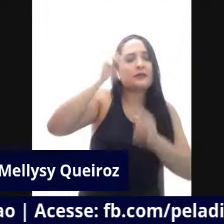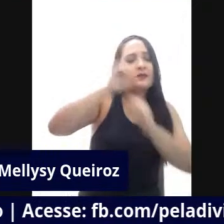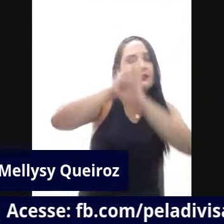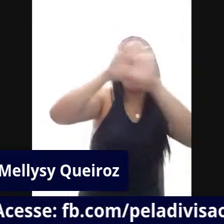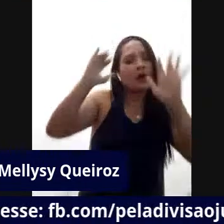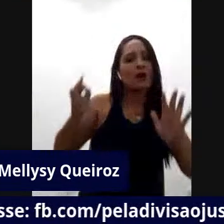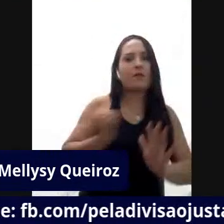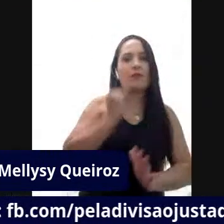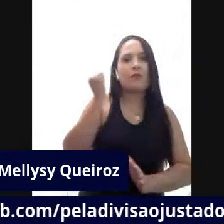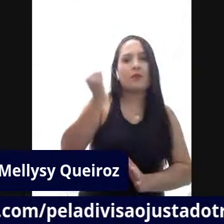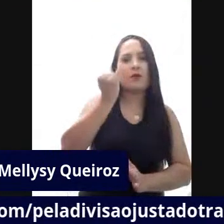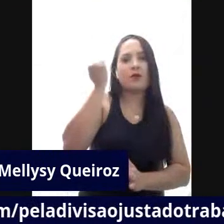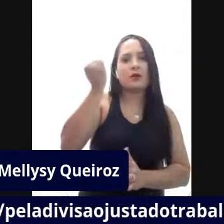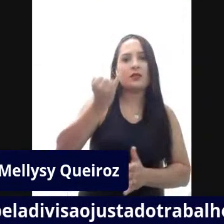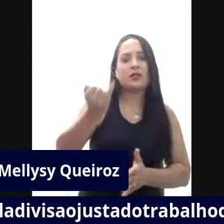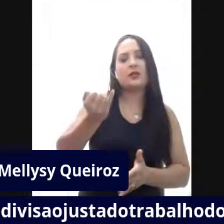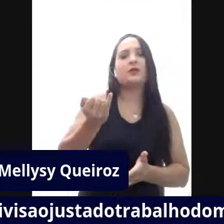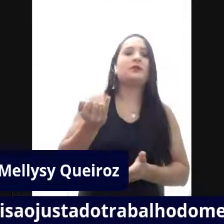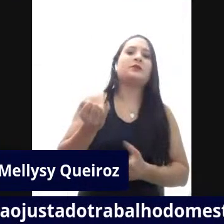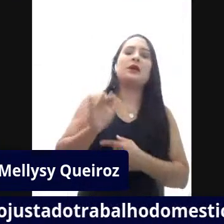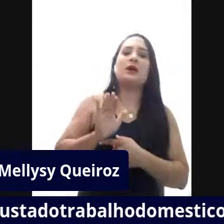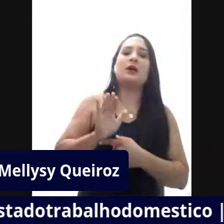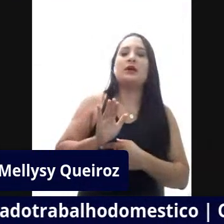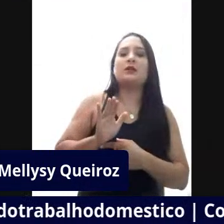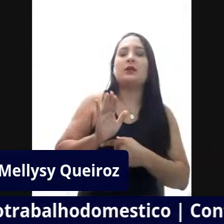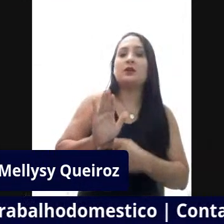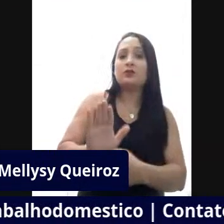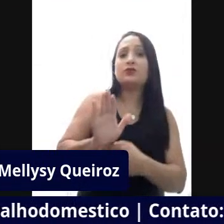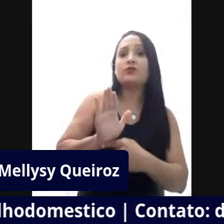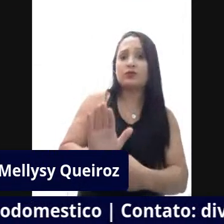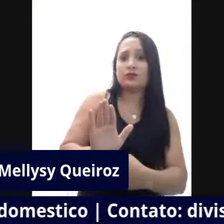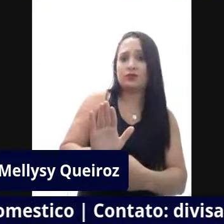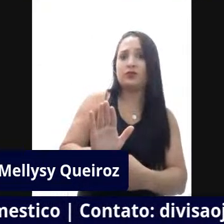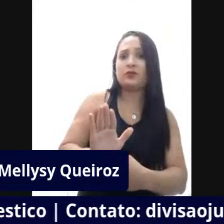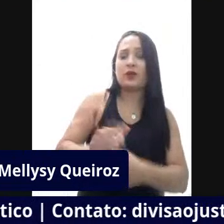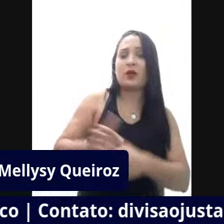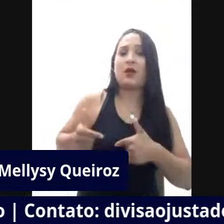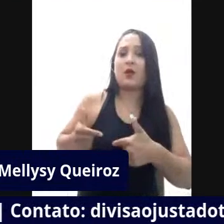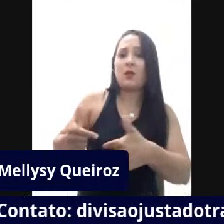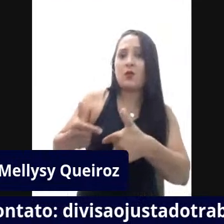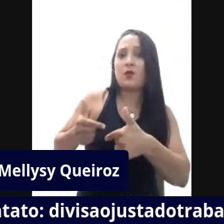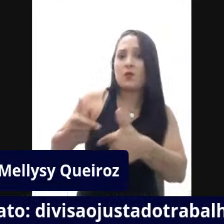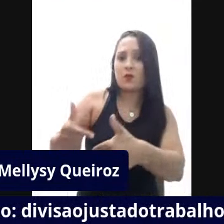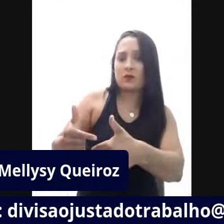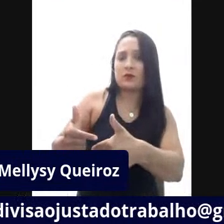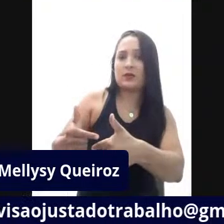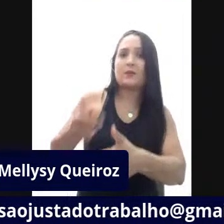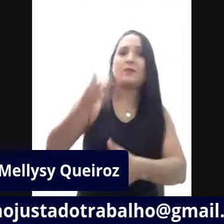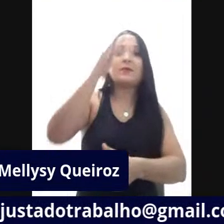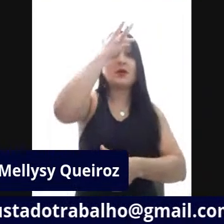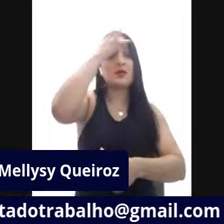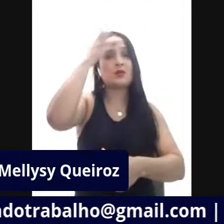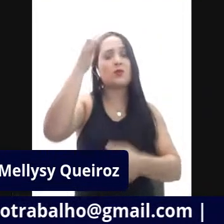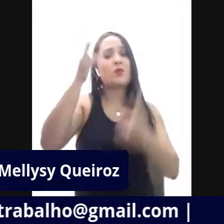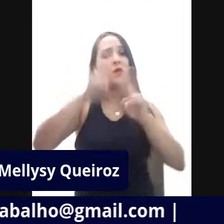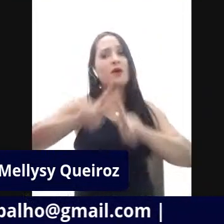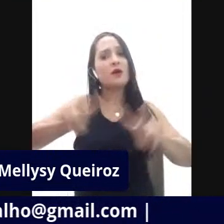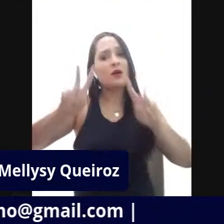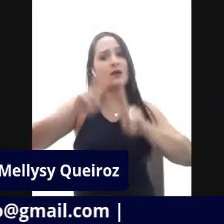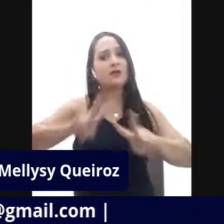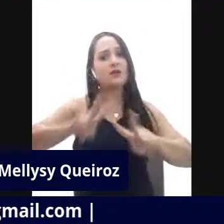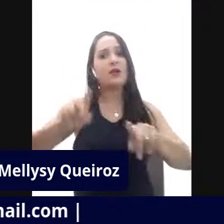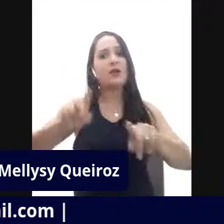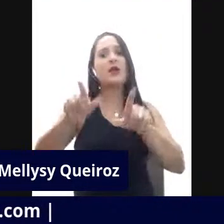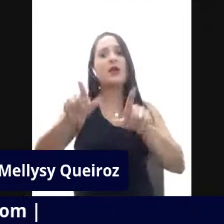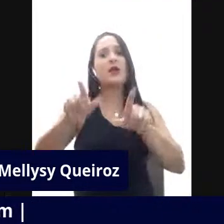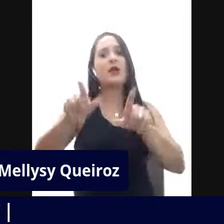importa se você é empregado doméstico ou Exato. não, você pode ajudar, né, nessa luta. E as pessoas que estão assistindo e que contratam empregada doméstica, né, que possam